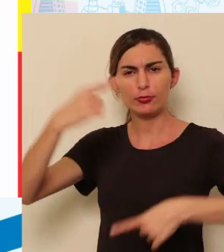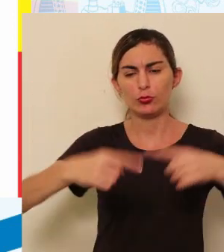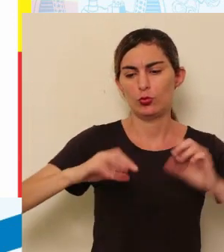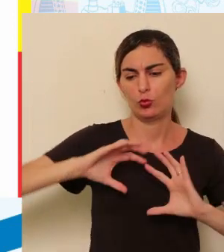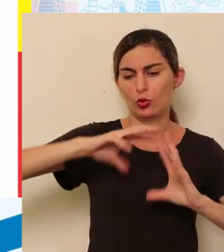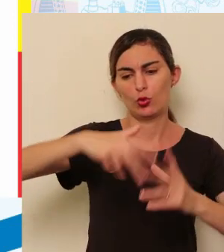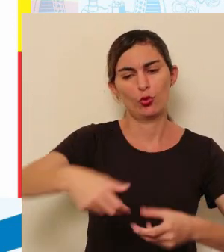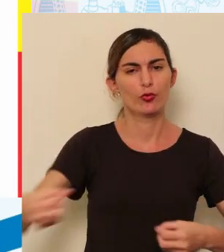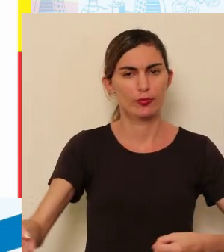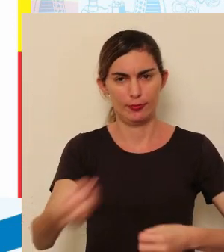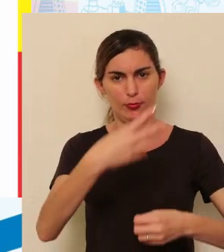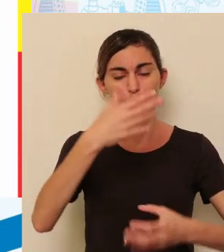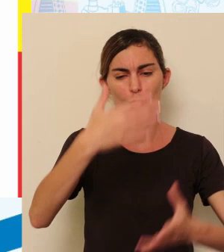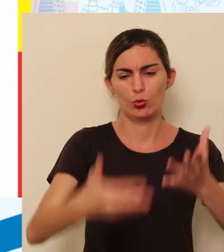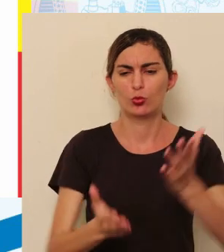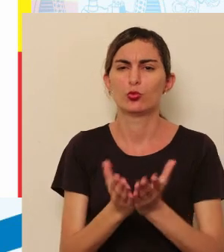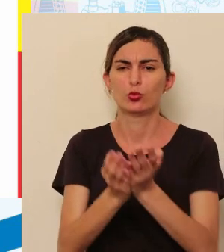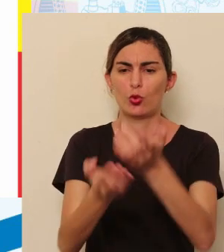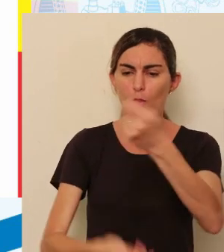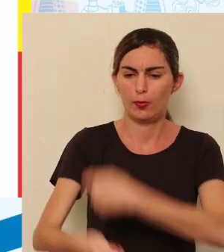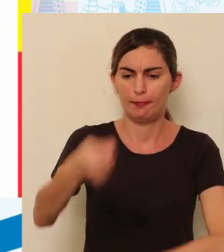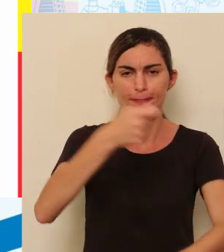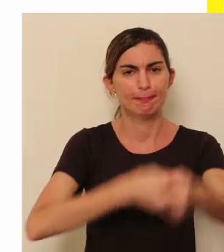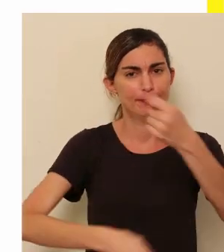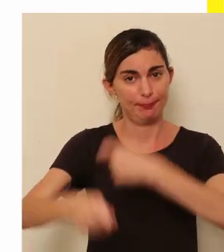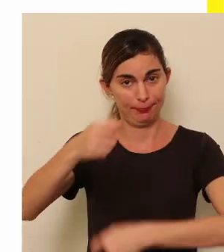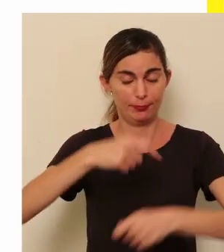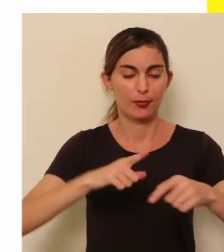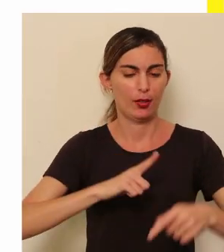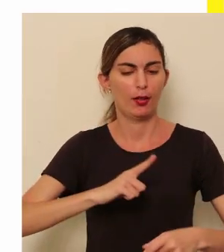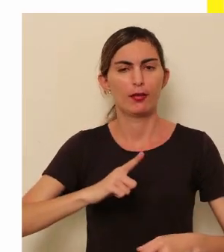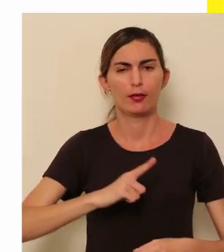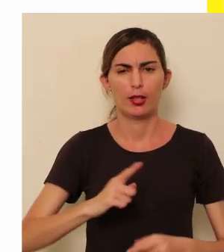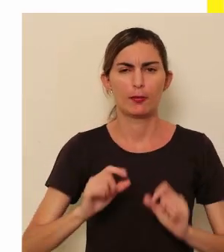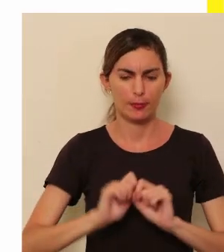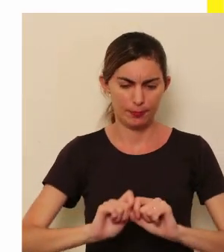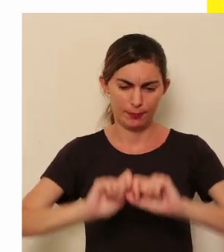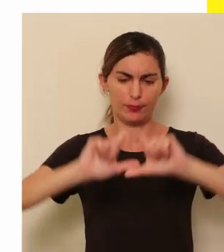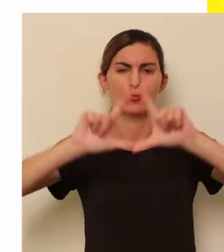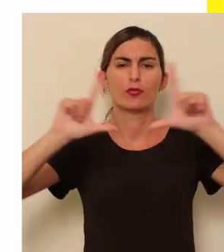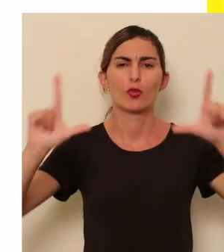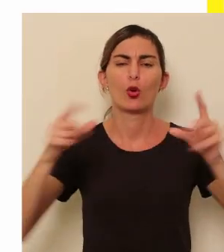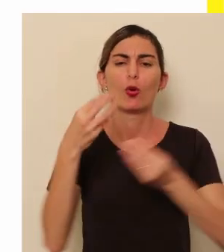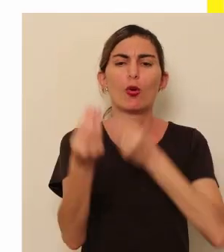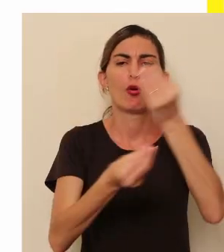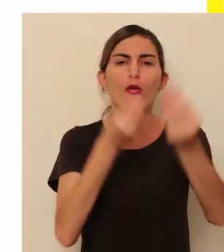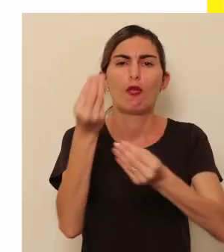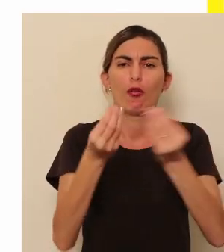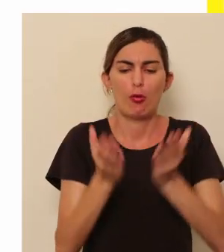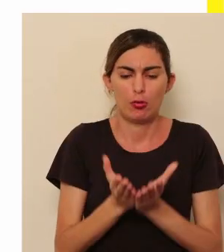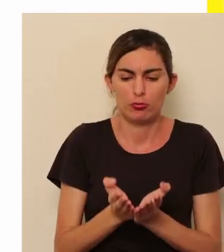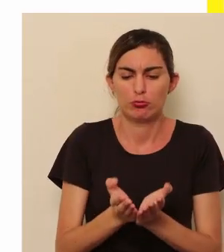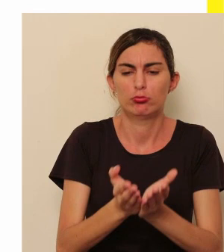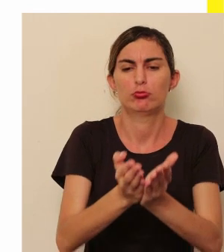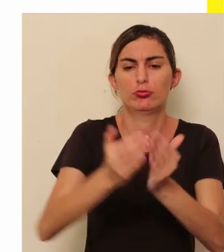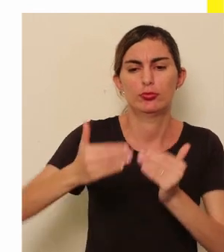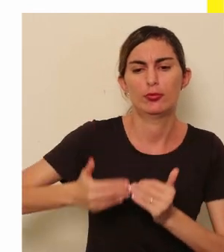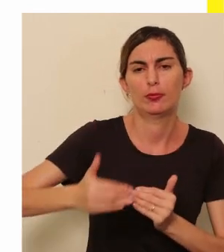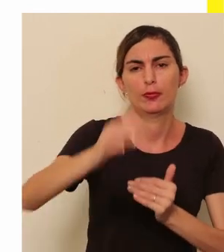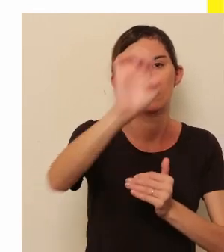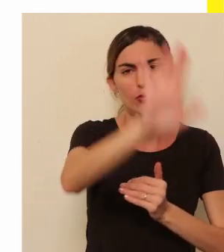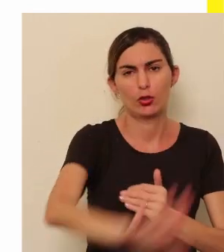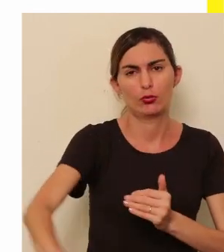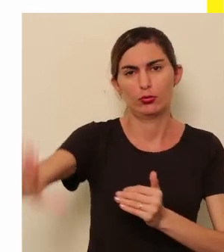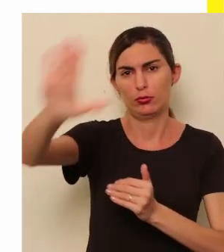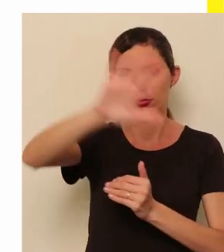controle do novo mundo e das rotas de comércio. E aí nós temos uma imagem de como essas rotas se davam a partir